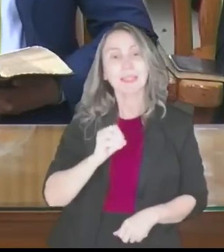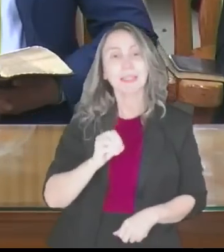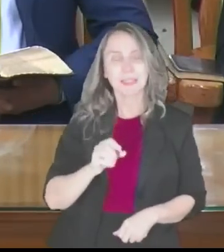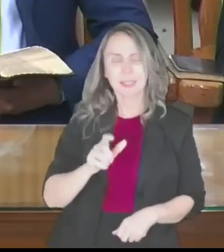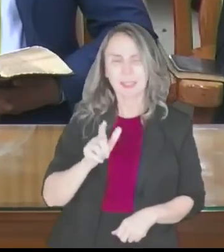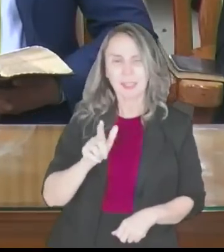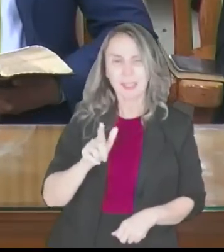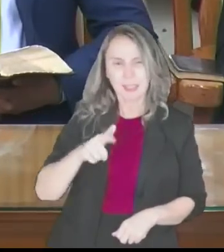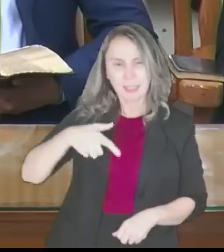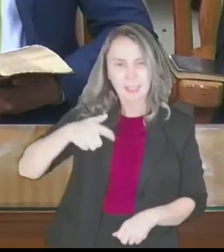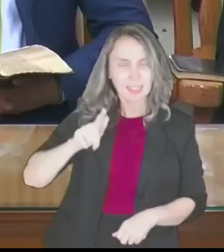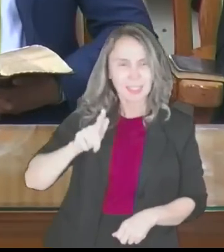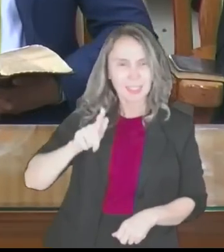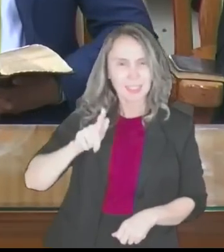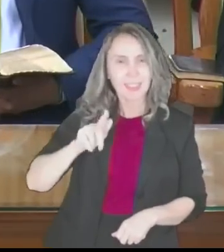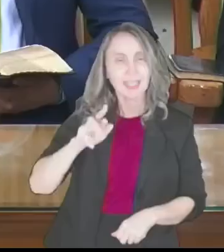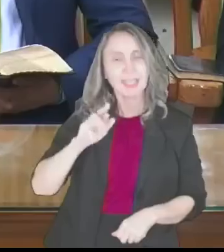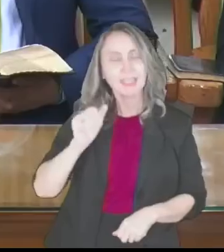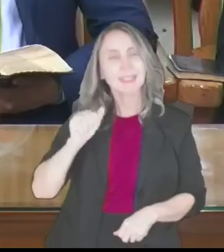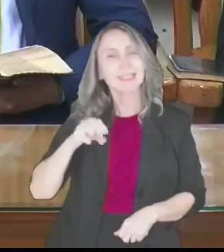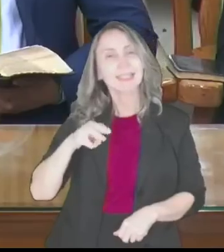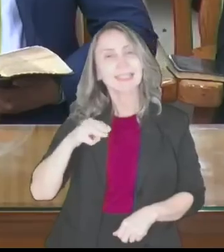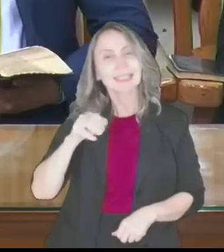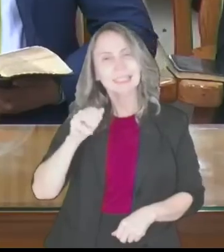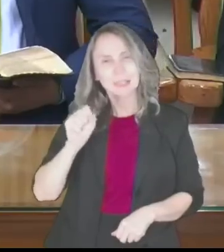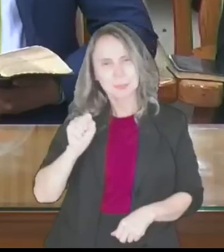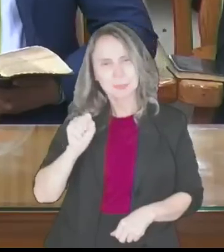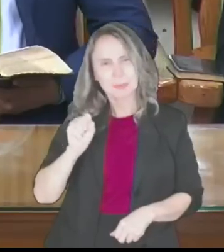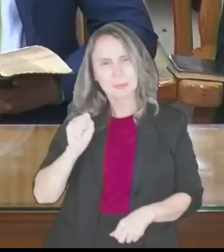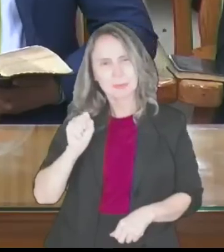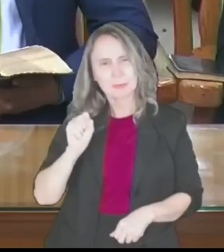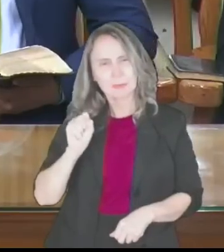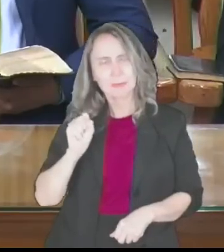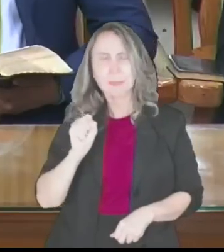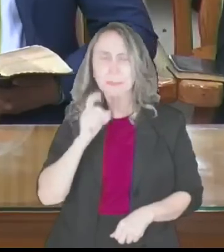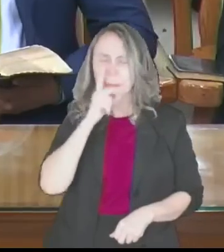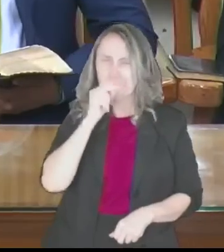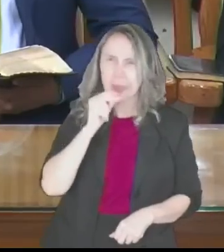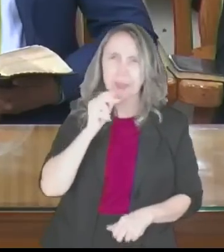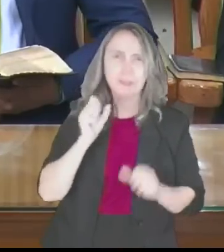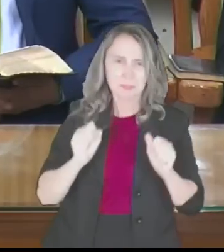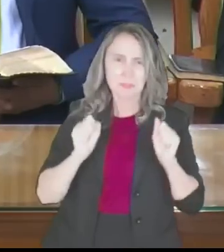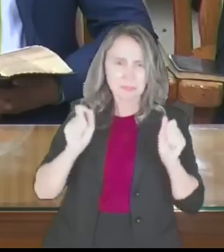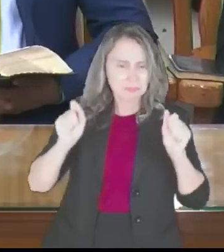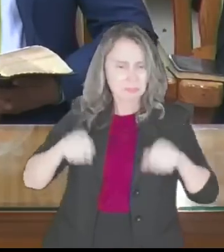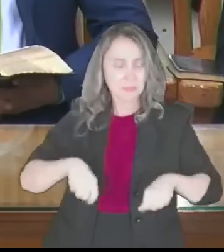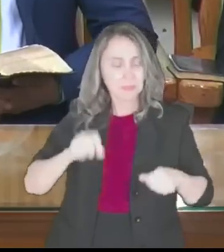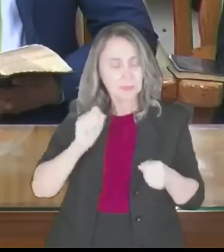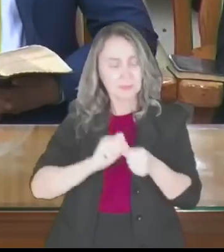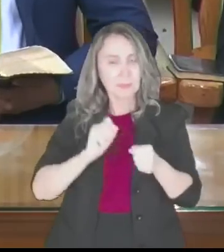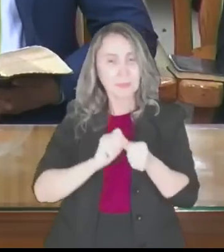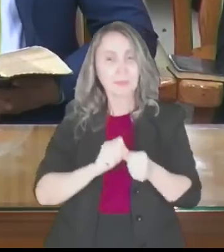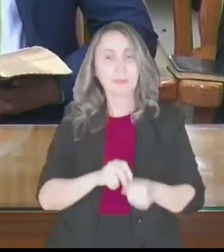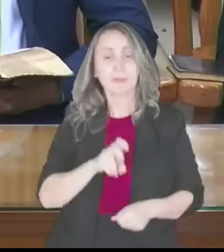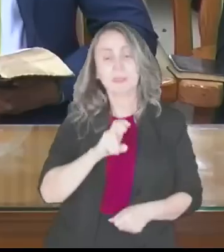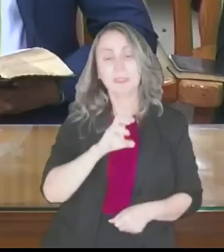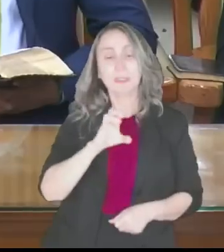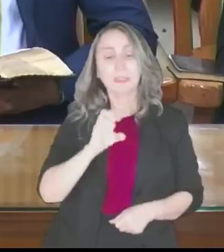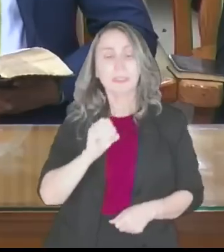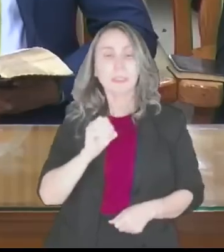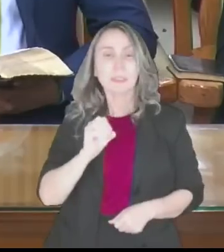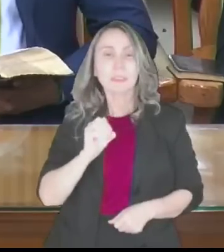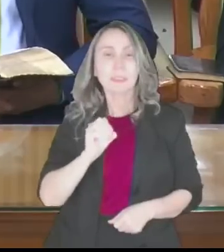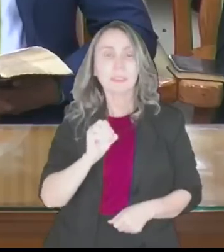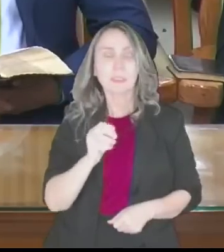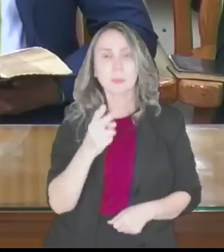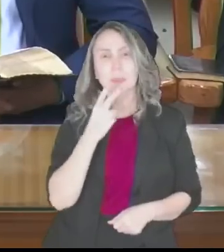cigarros. Somente. Segundo eu li, eu não sei porque, graças a Deus, nunca usei. Glória a Jesus. Mas segundo